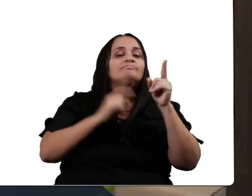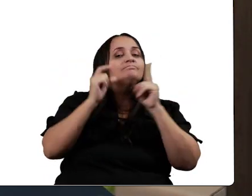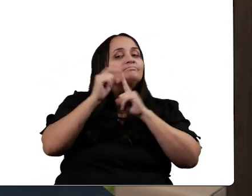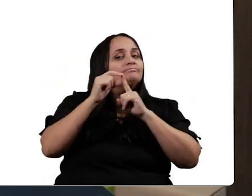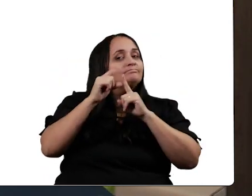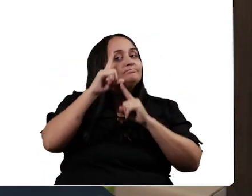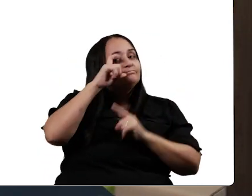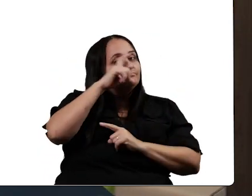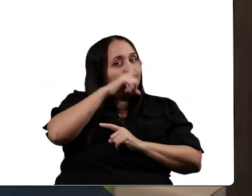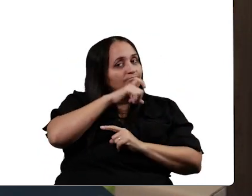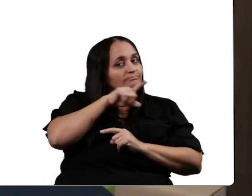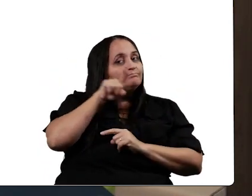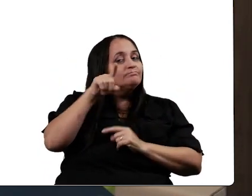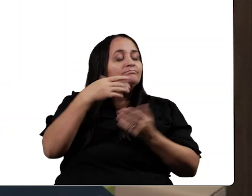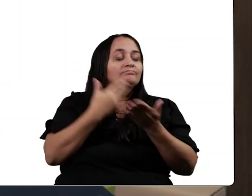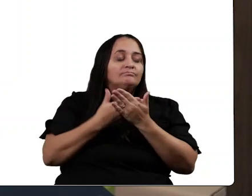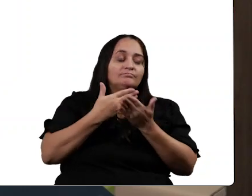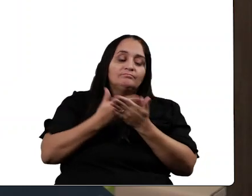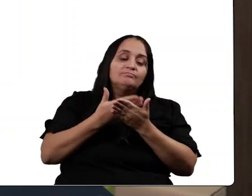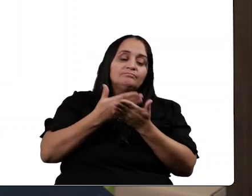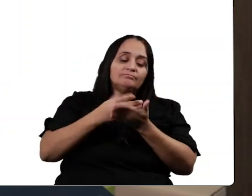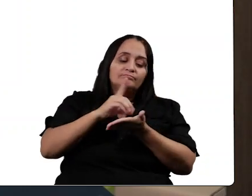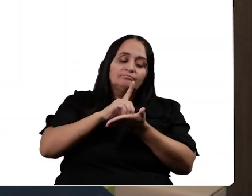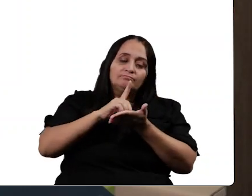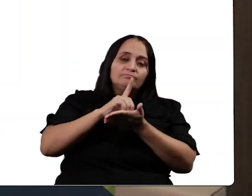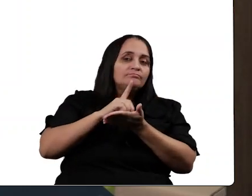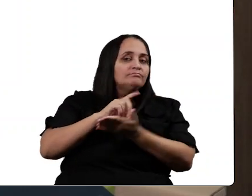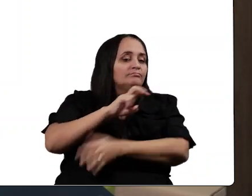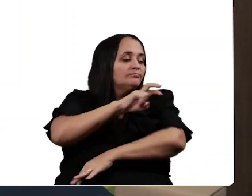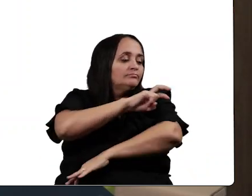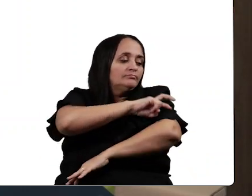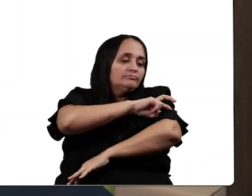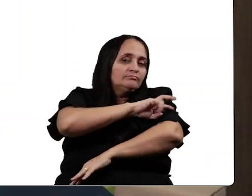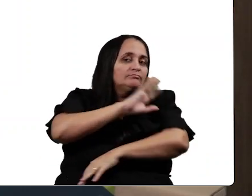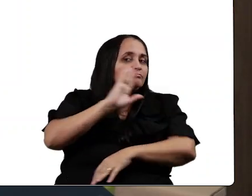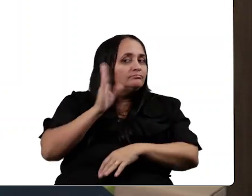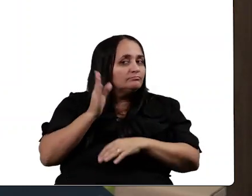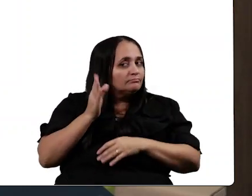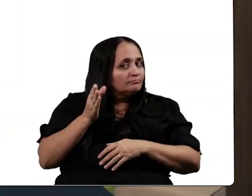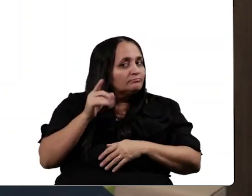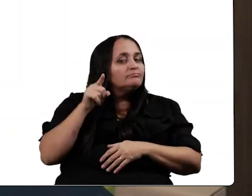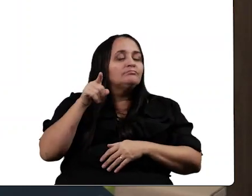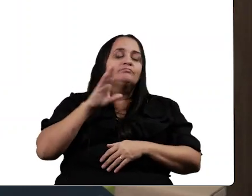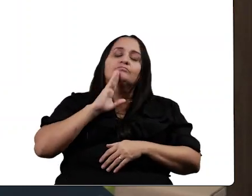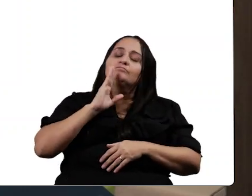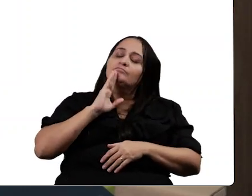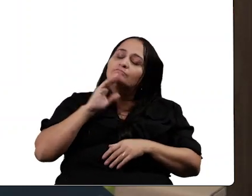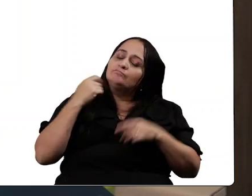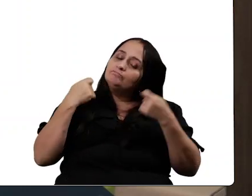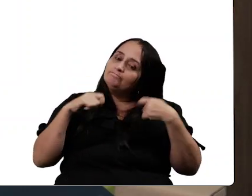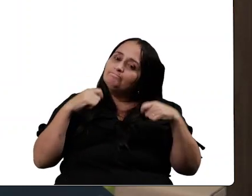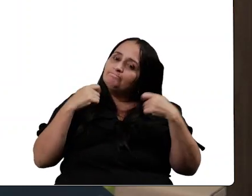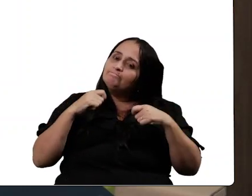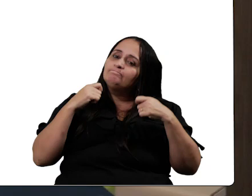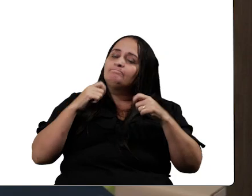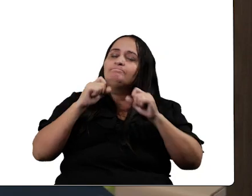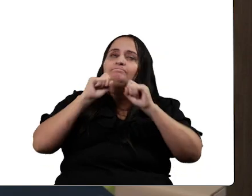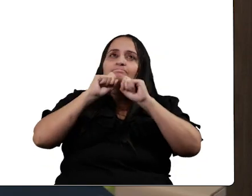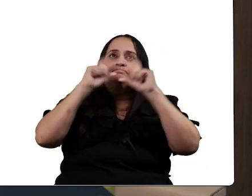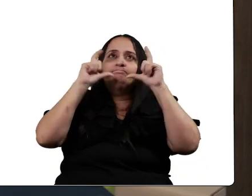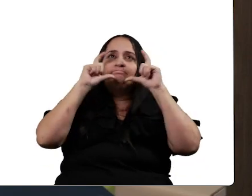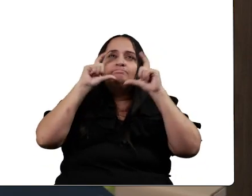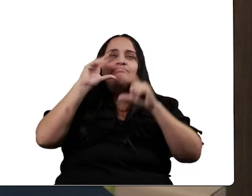o dicionário, tá bom? Você já está no 5º ano, tem muitas palavras que você precisa conhecer para ampliar